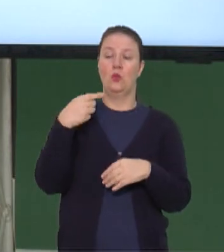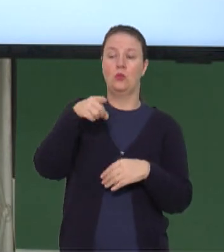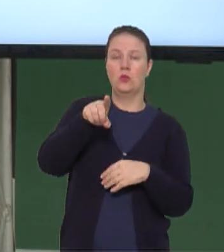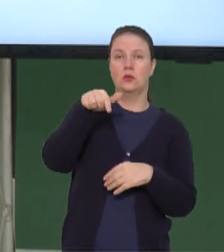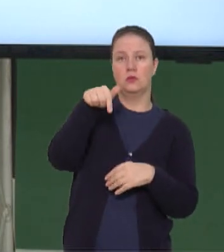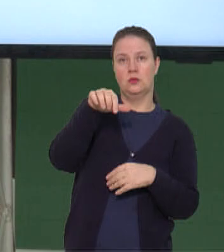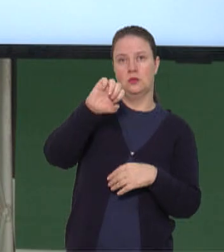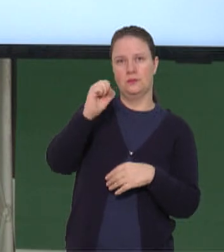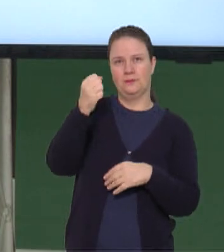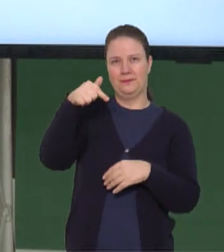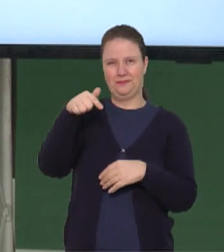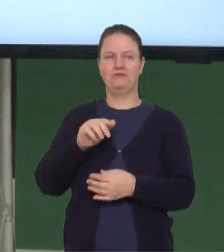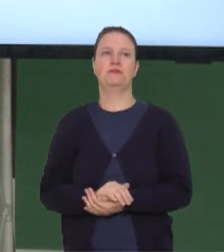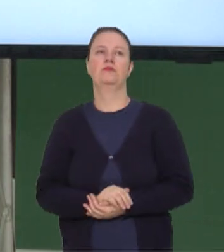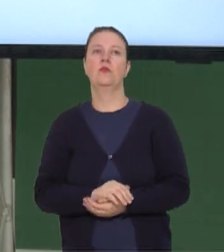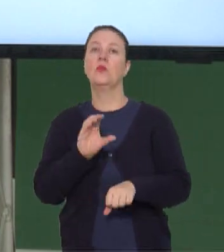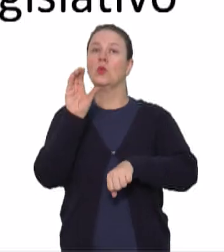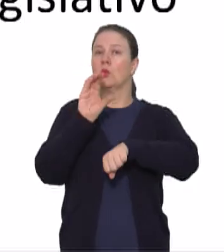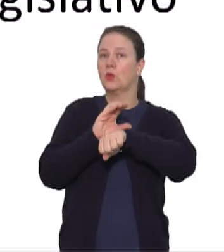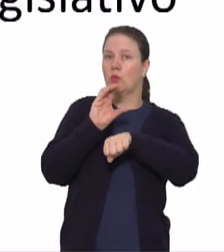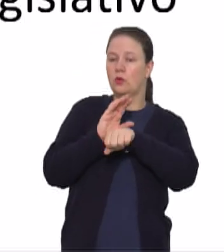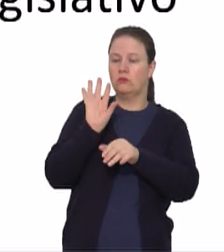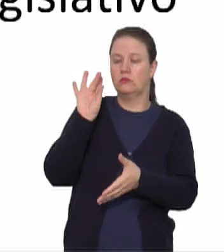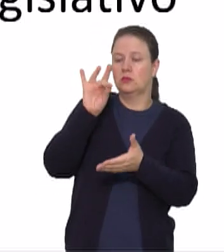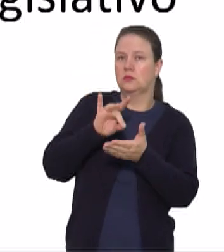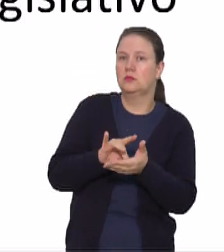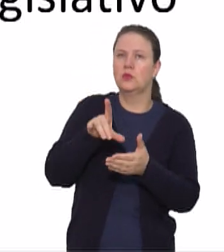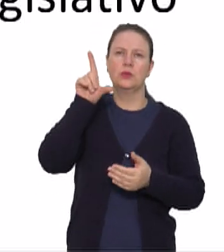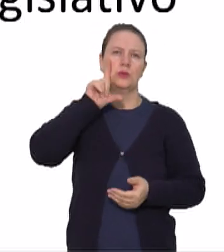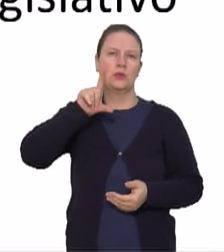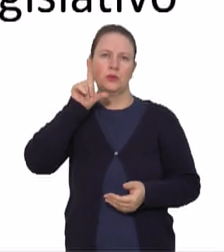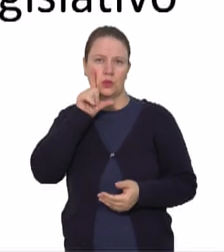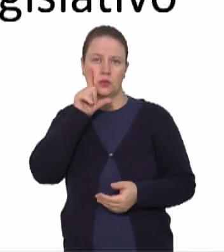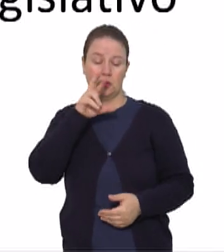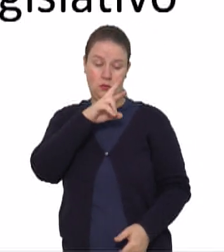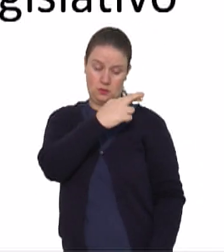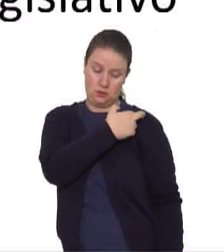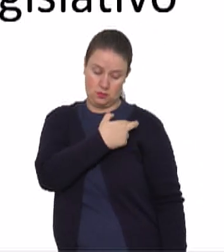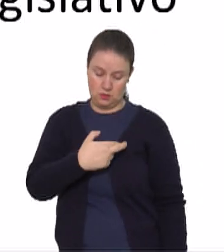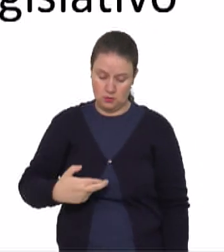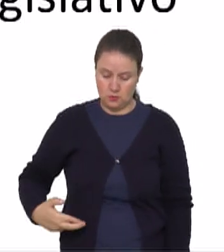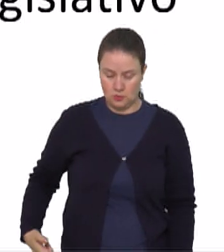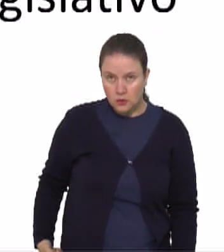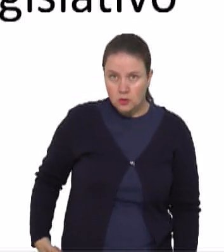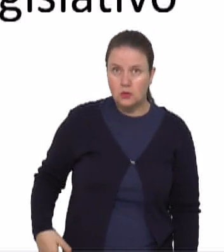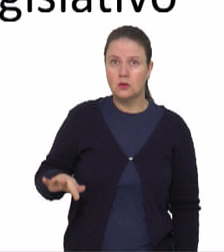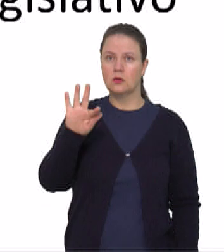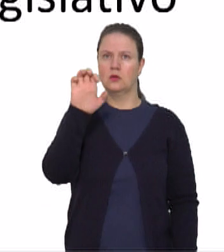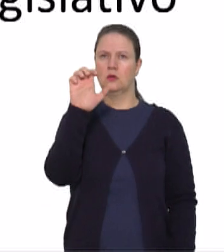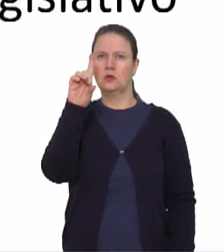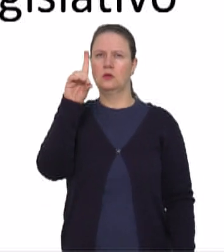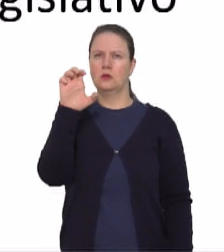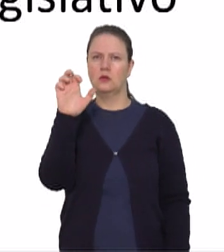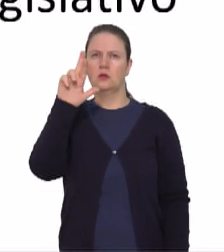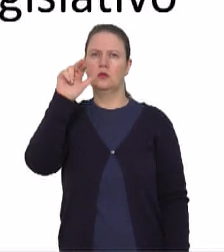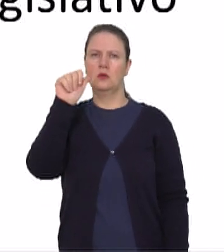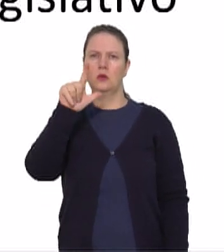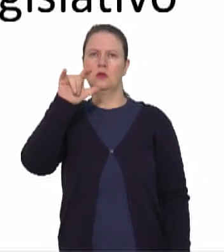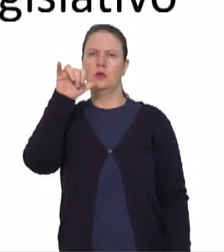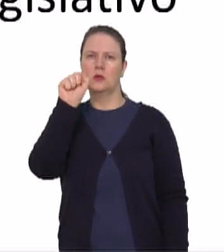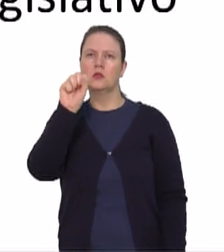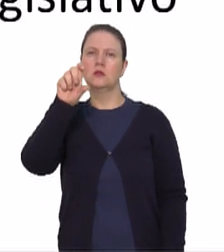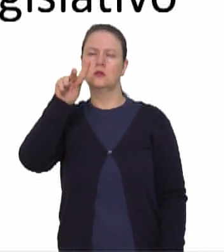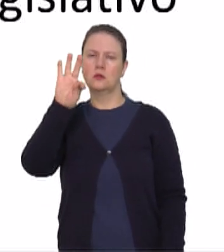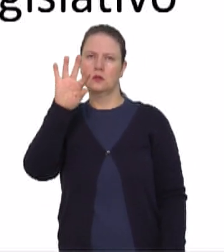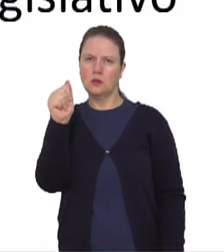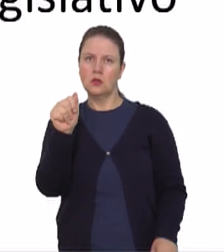1787. A Constituição definia os Estados Unidos como uma república federalista e